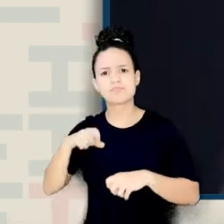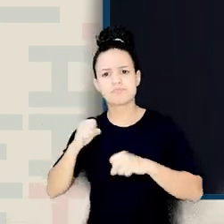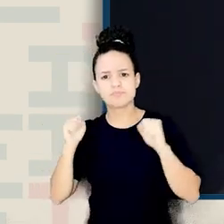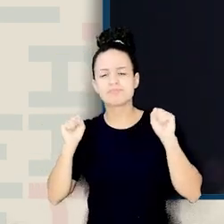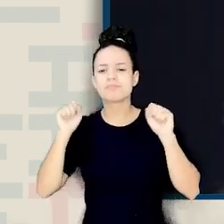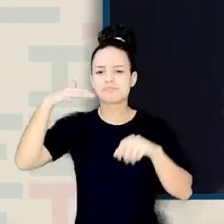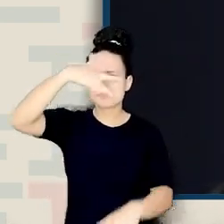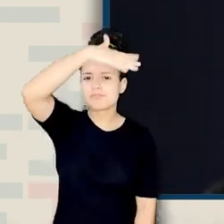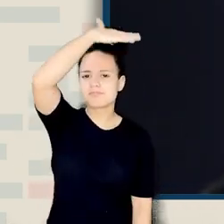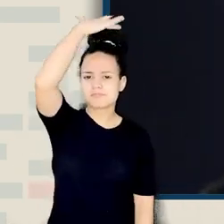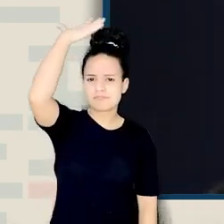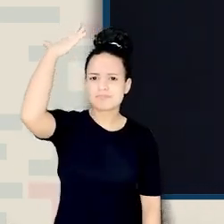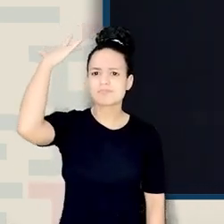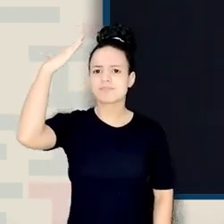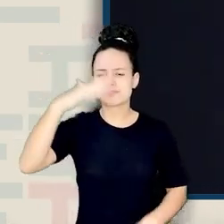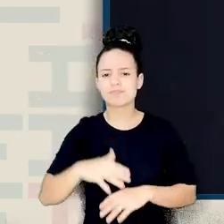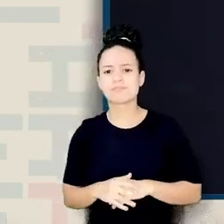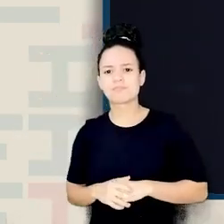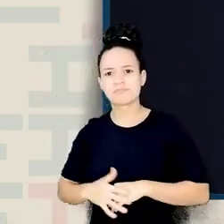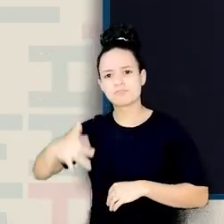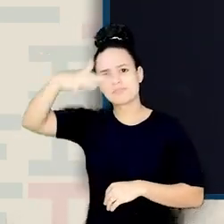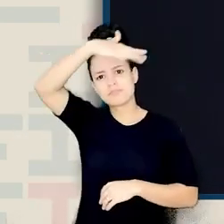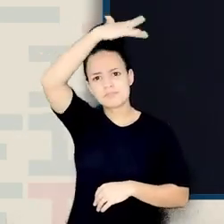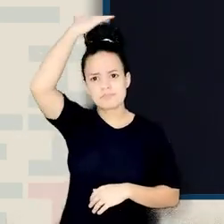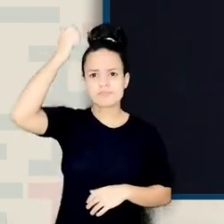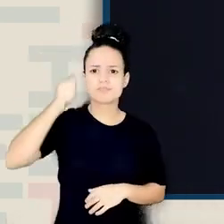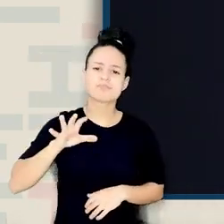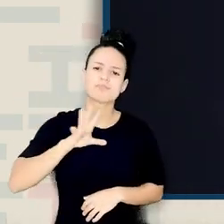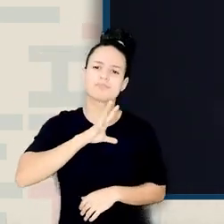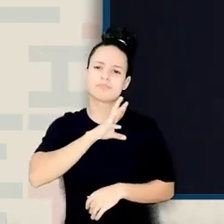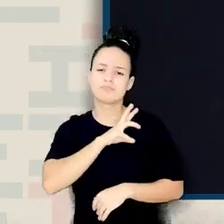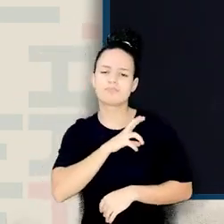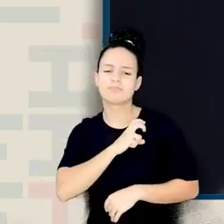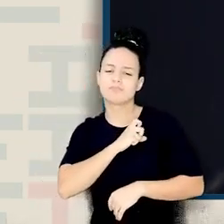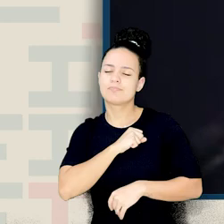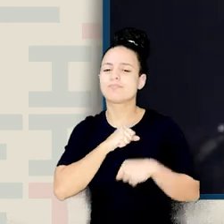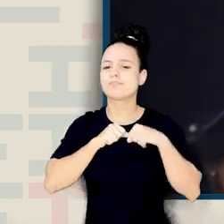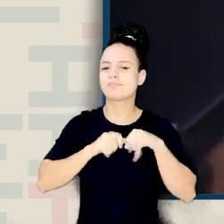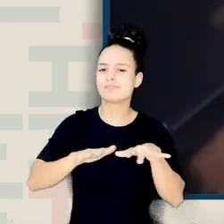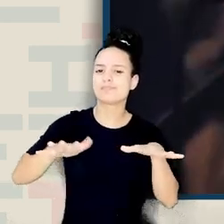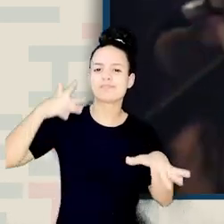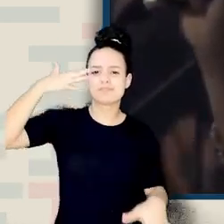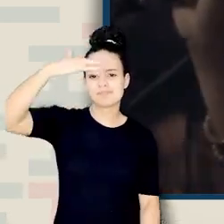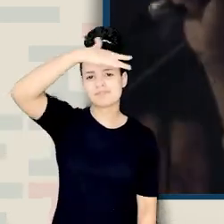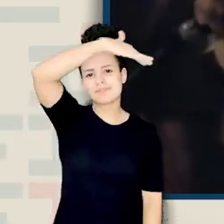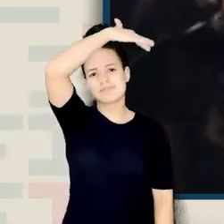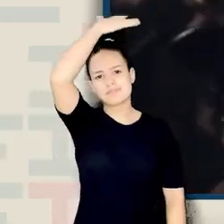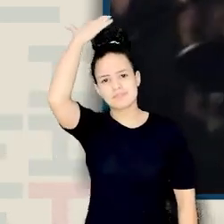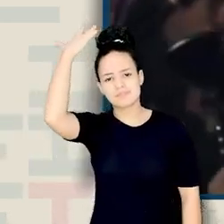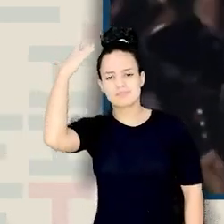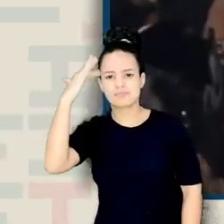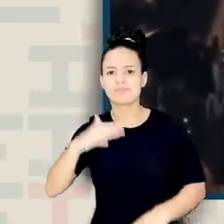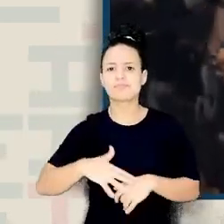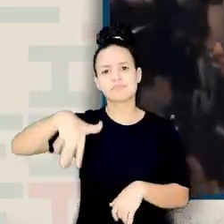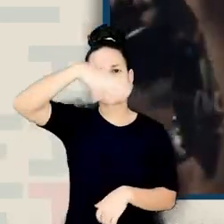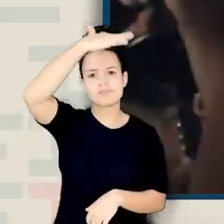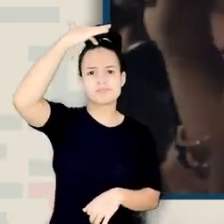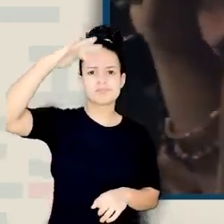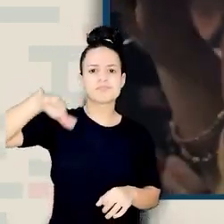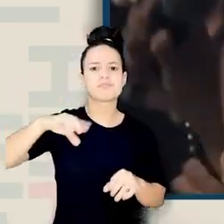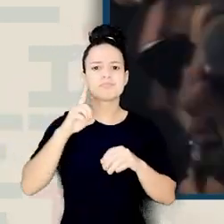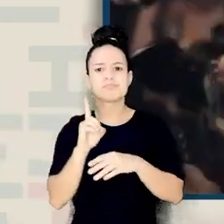epa-rei, epa-rei, fogo do amor, epa-rei, epa-rei, deusa da paixão.